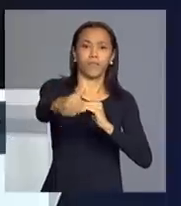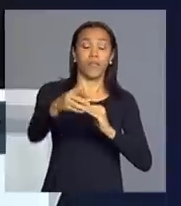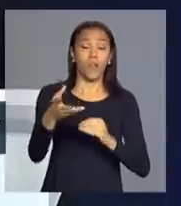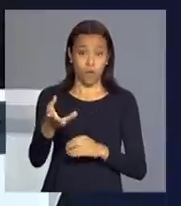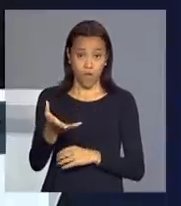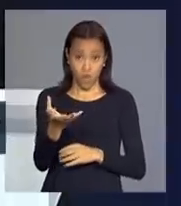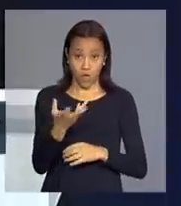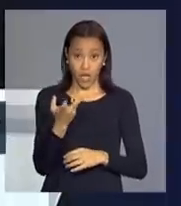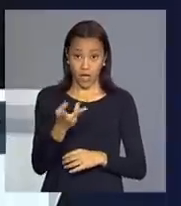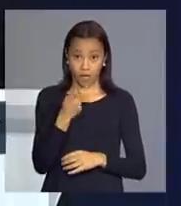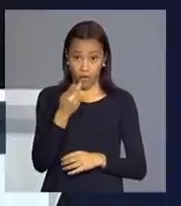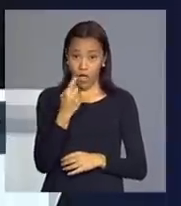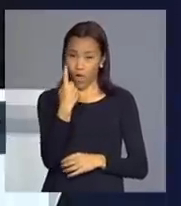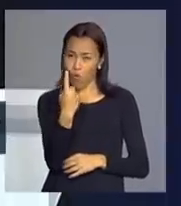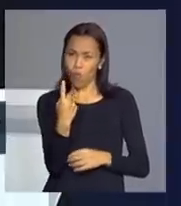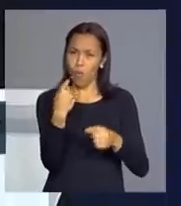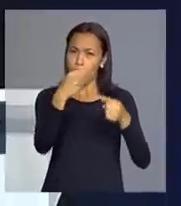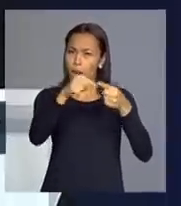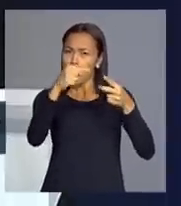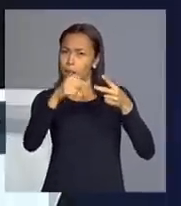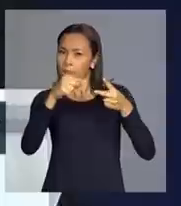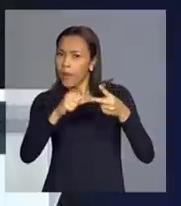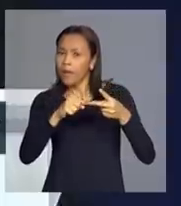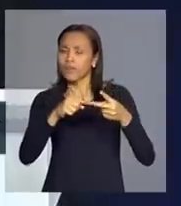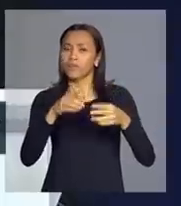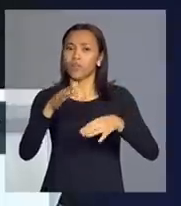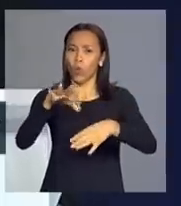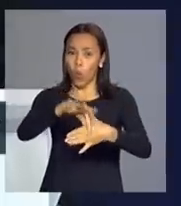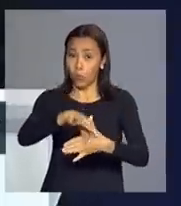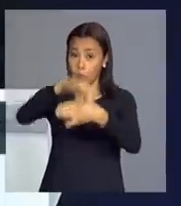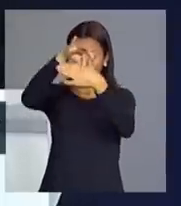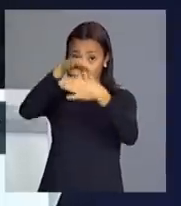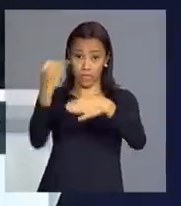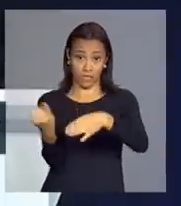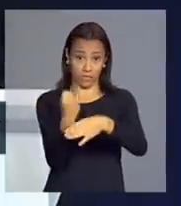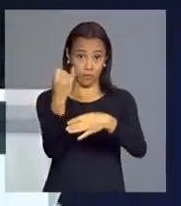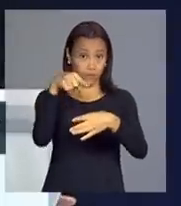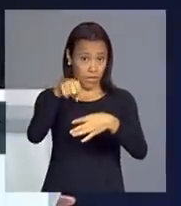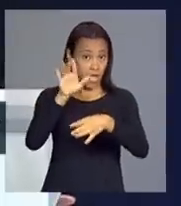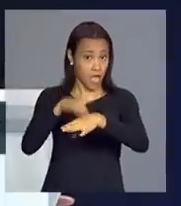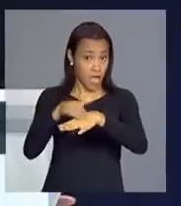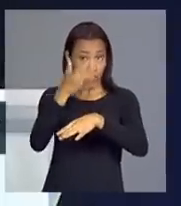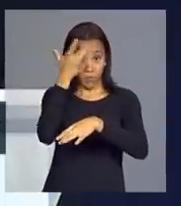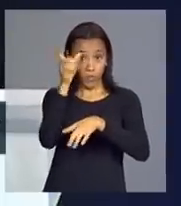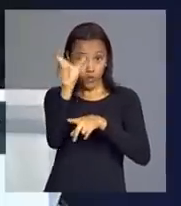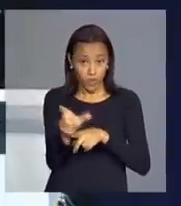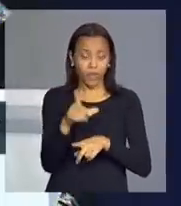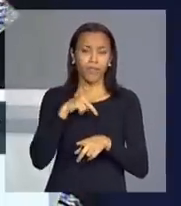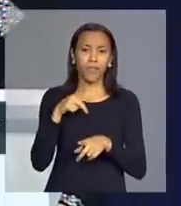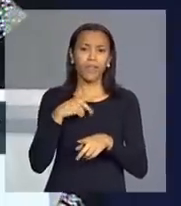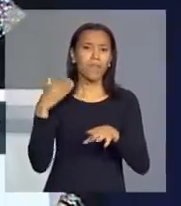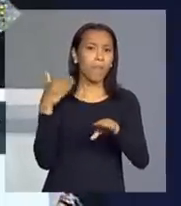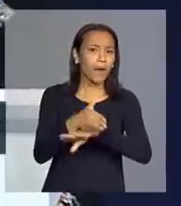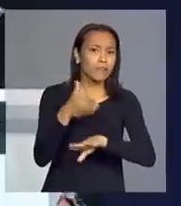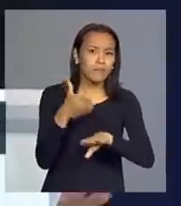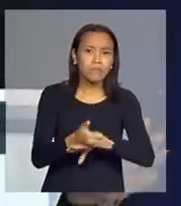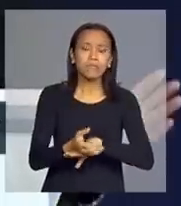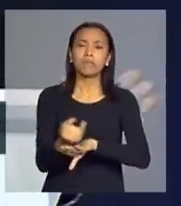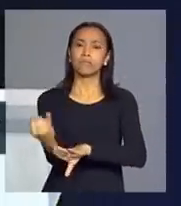destacar alguns pontos, porque como liderança e protagonista, ele teve participação